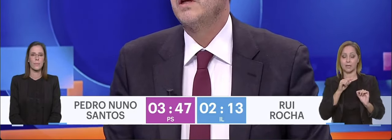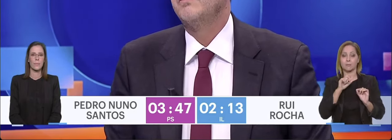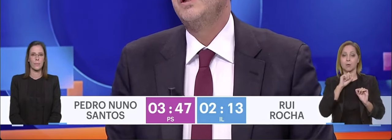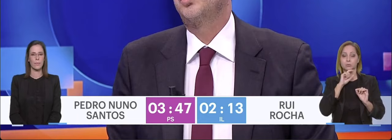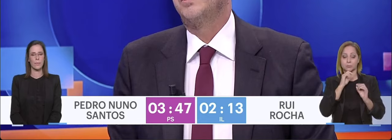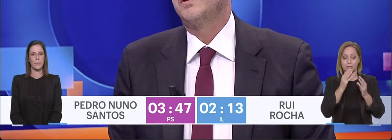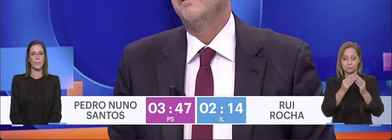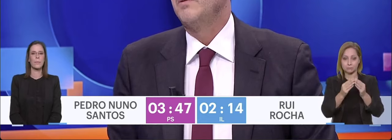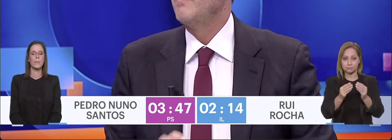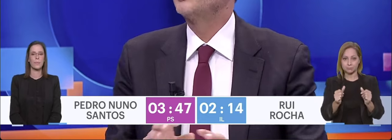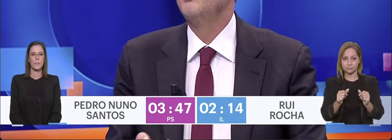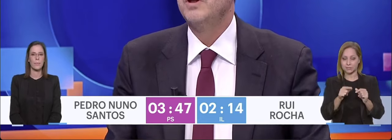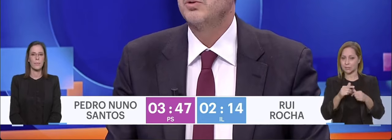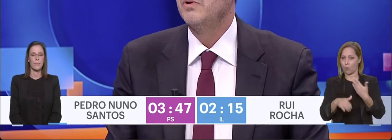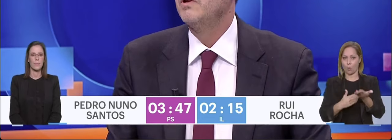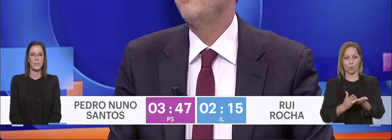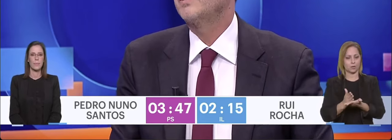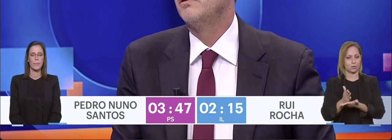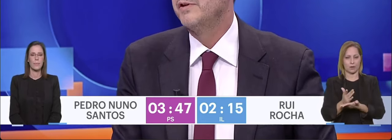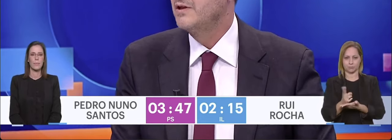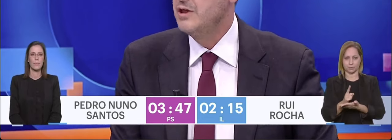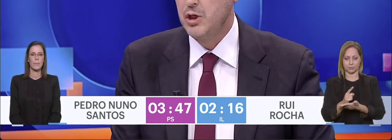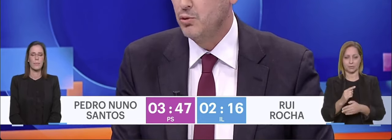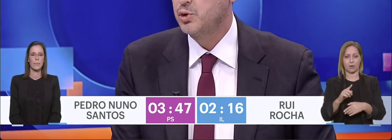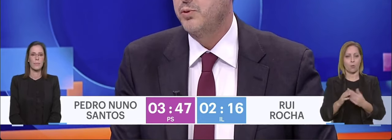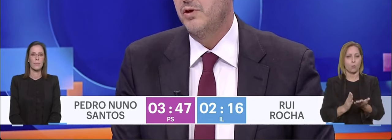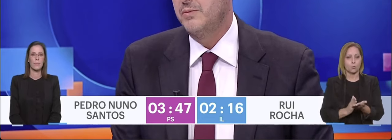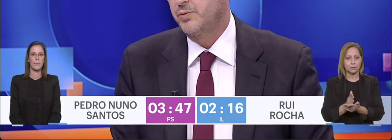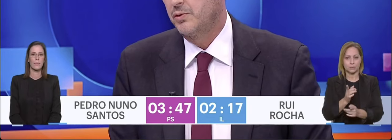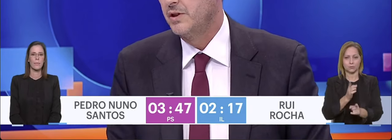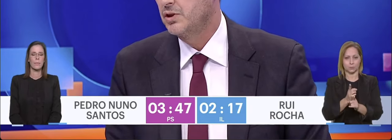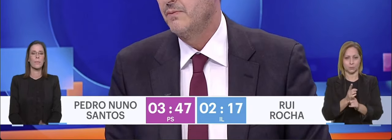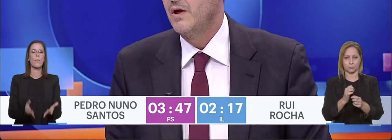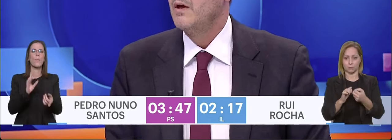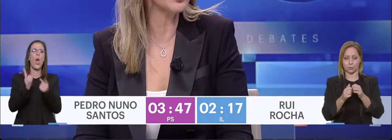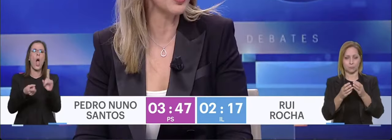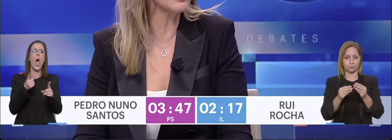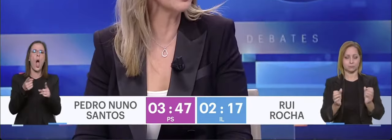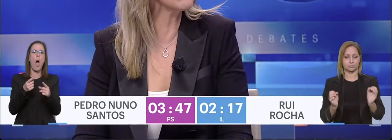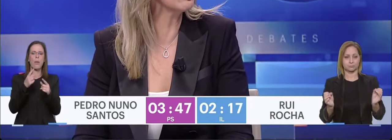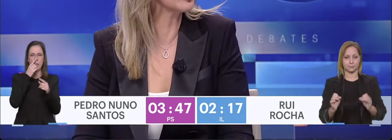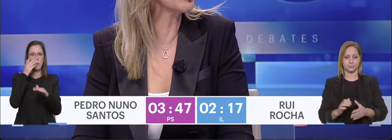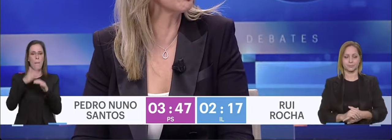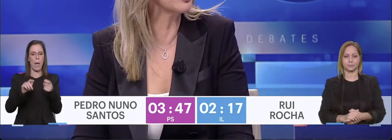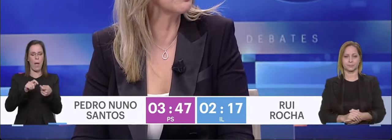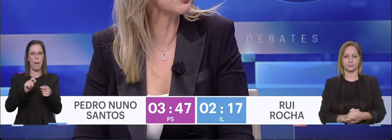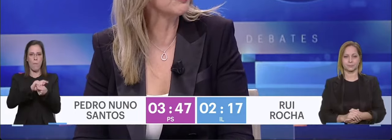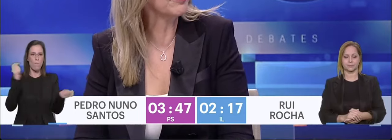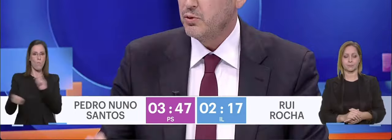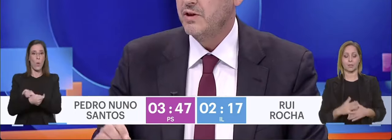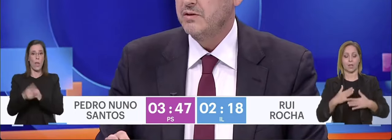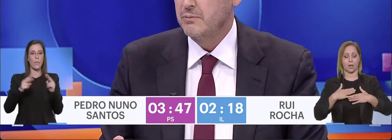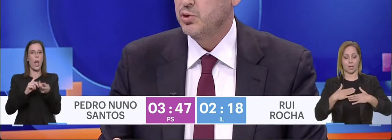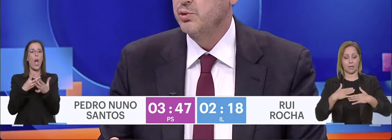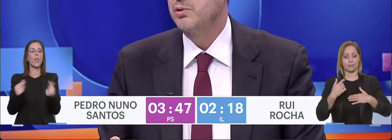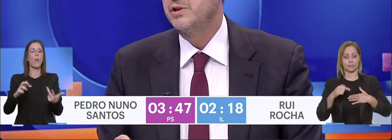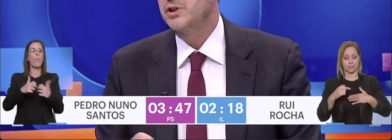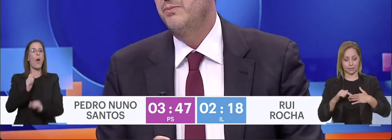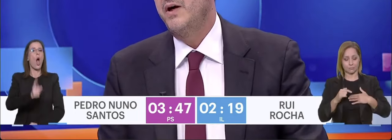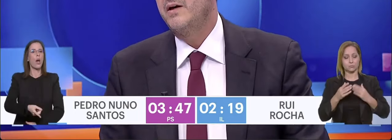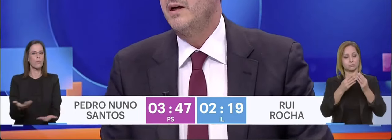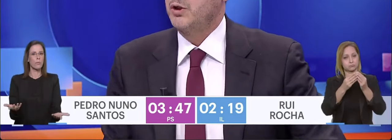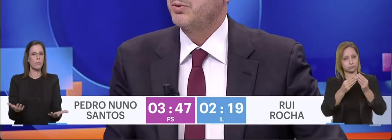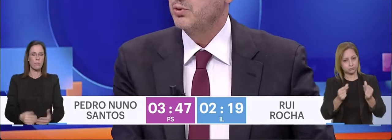e de uma situação insustentável Mais do Mesmo não vai resolver nenhum dos problemas e de que forma é que um choque fiscal iria resolver esses problemas temos nós temos temos